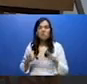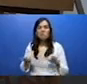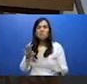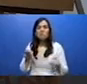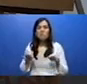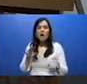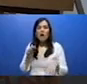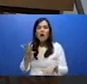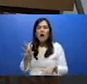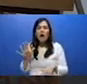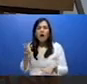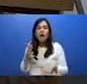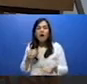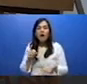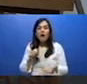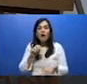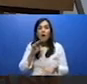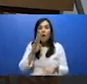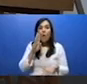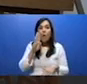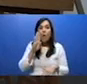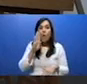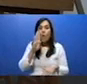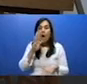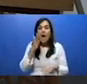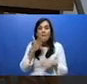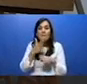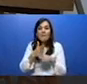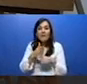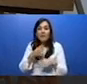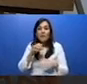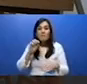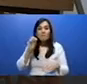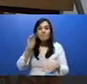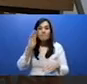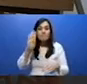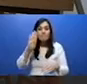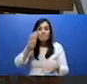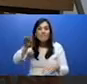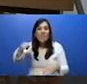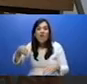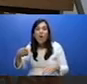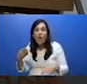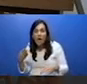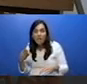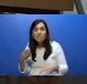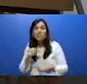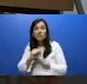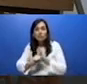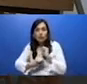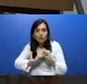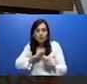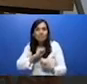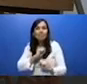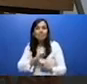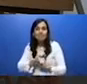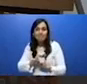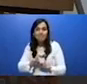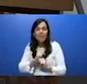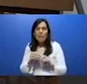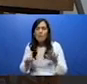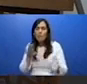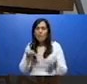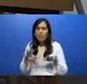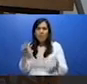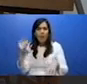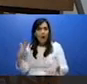aproximadamente, crianças, 4,5 bilhões de anos. Muito tempo. E durante esses